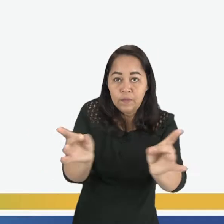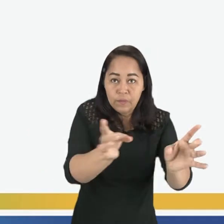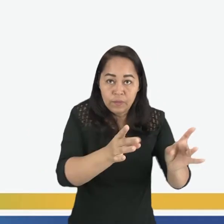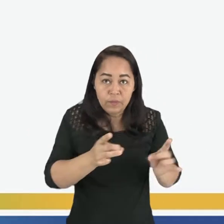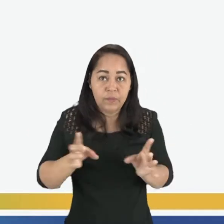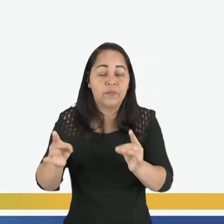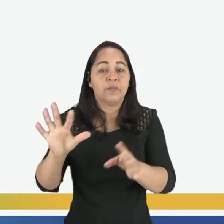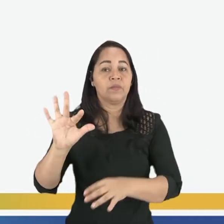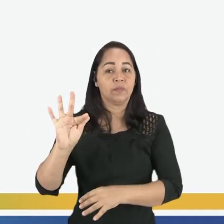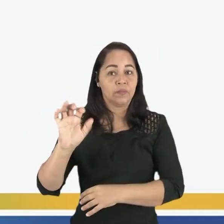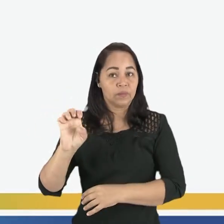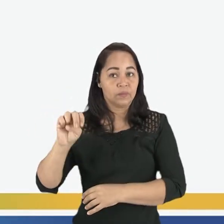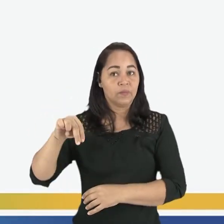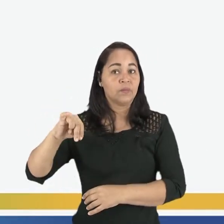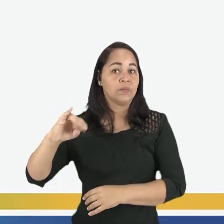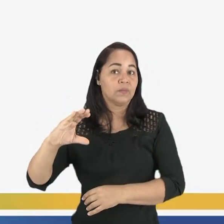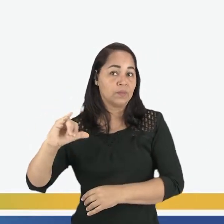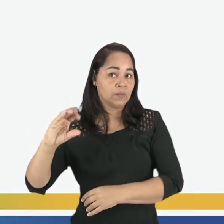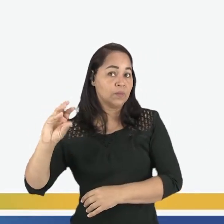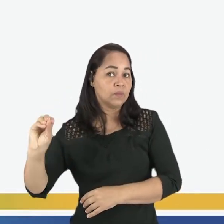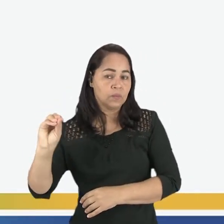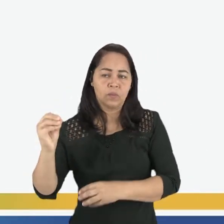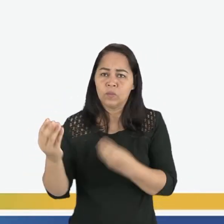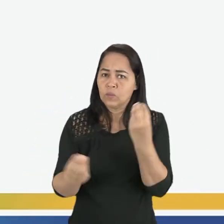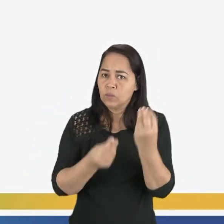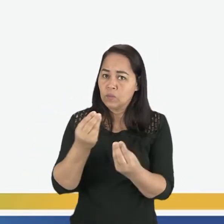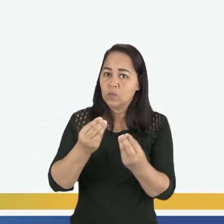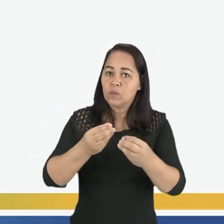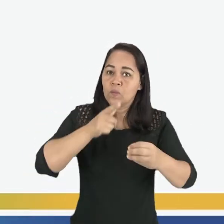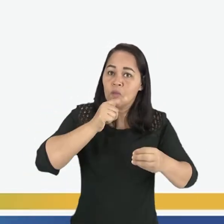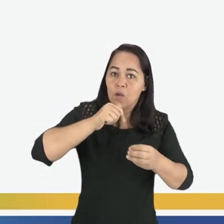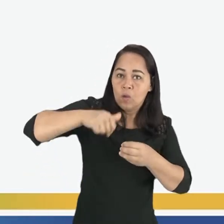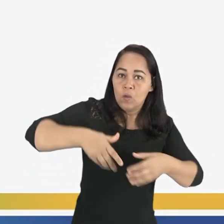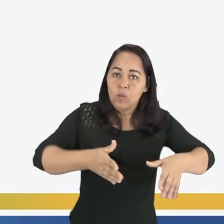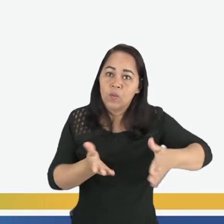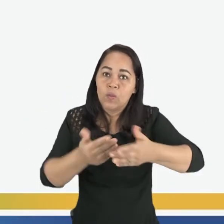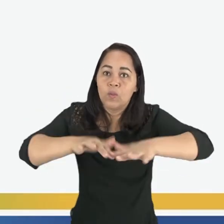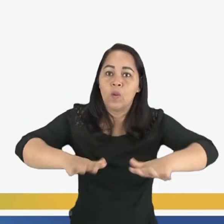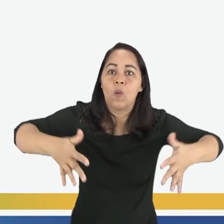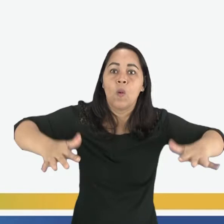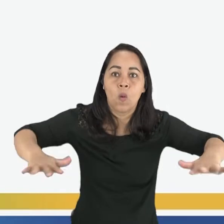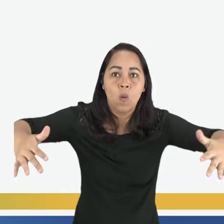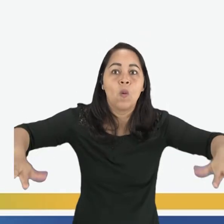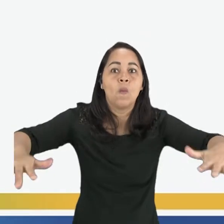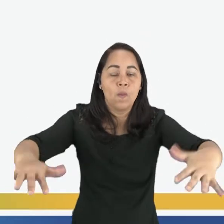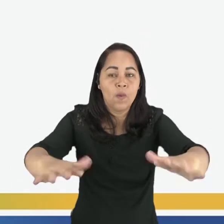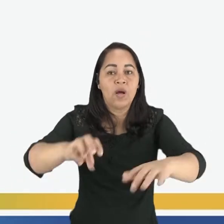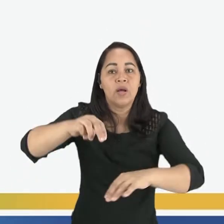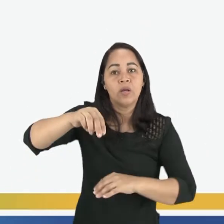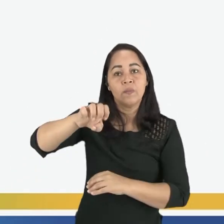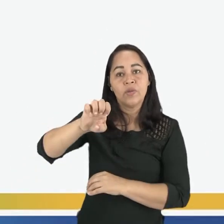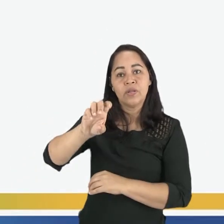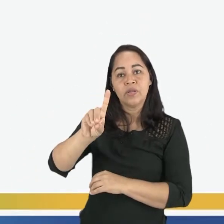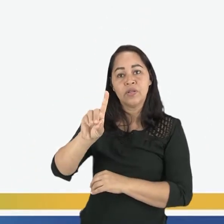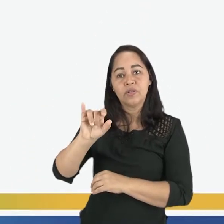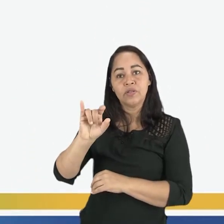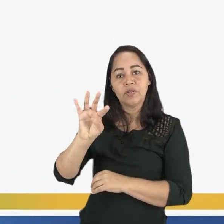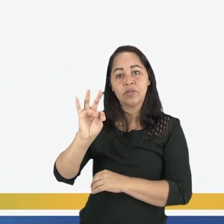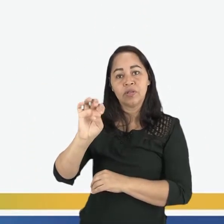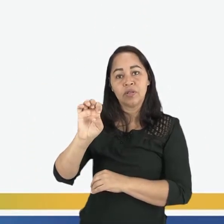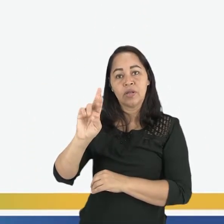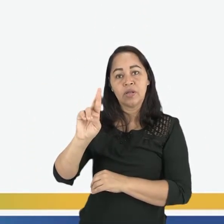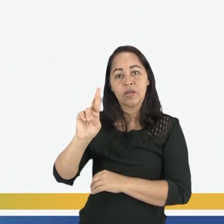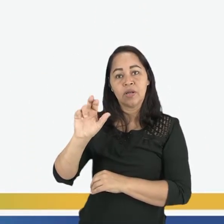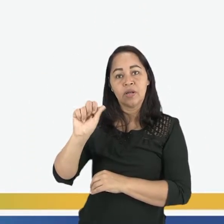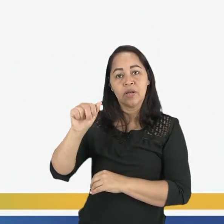fenícia, que se expandia por todo o Mar Mediterrâneo. Posteriormente, os gregos aperfeiçoaram o alfabeto fenício ao acrescentar